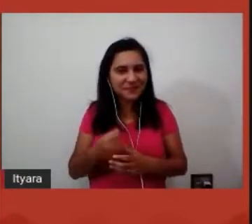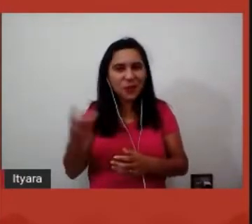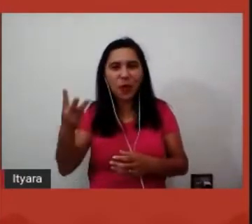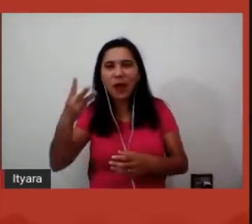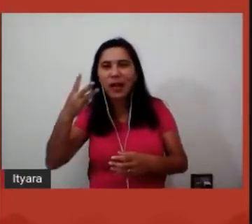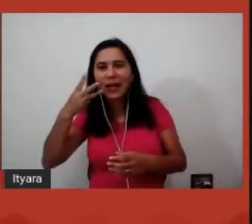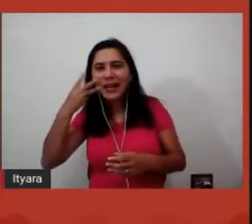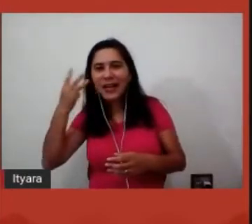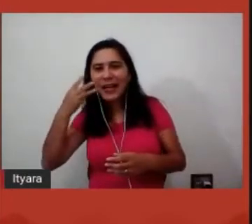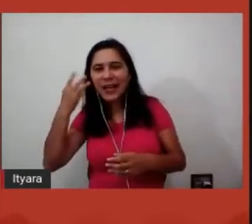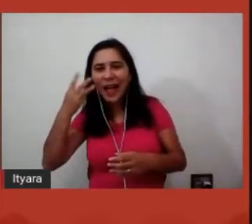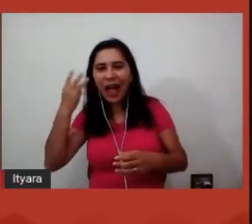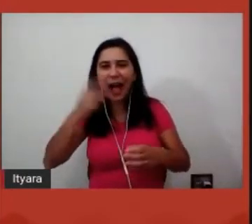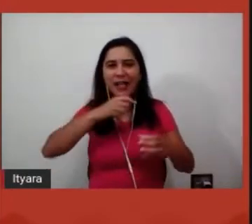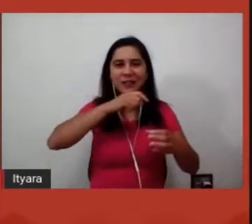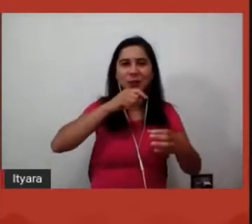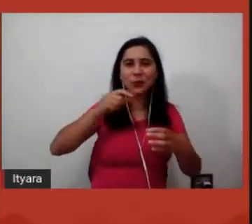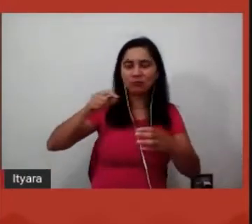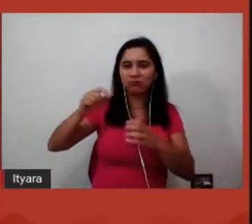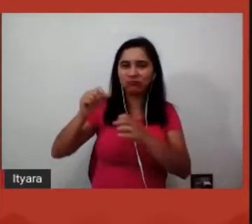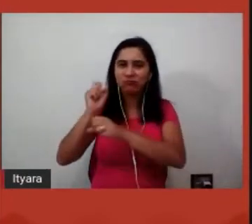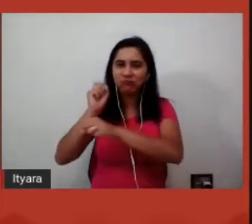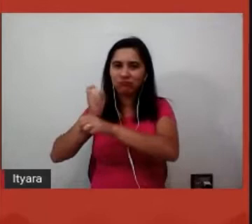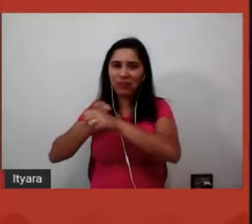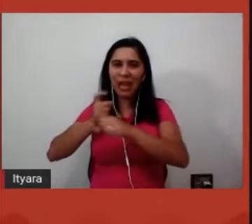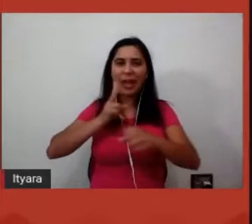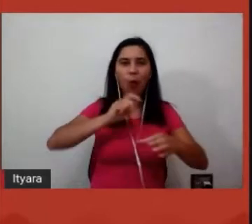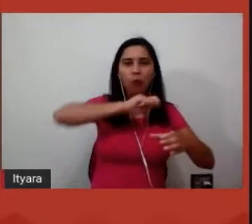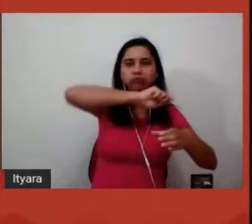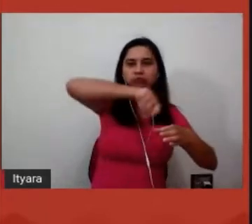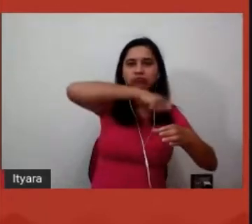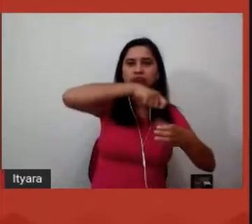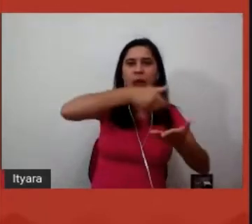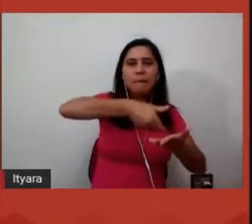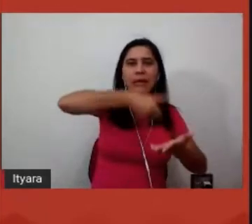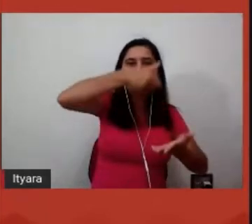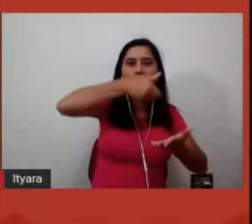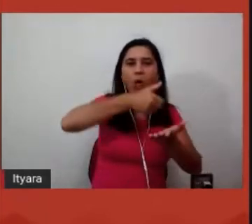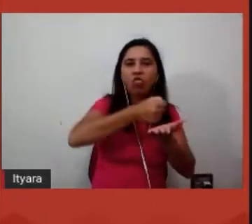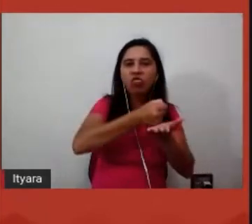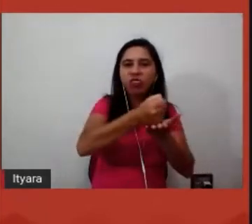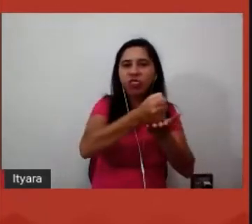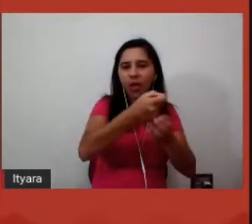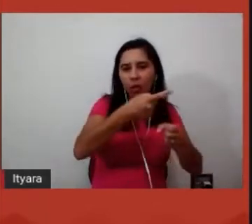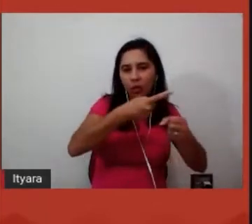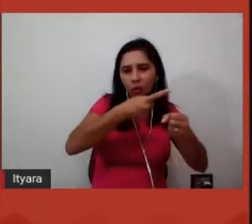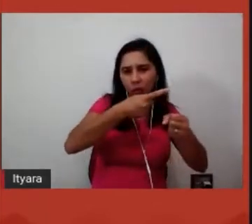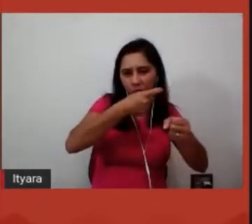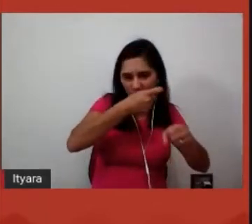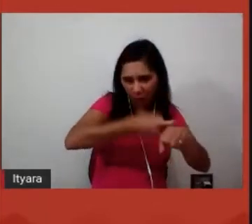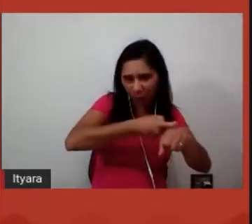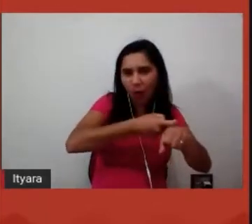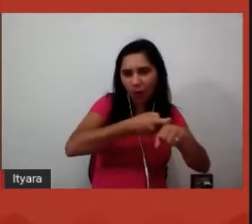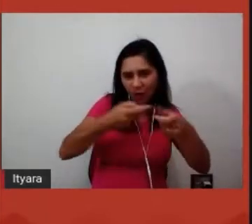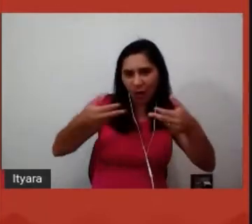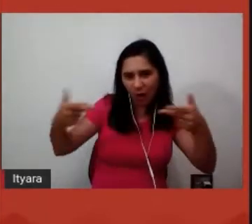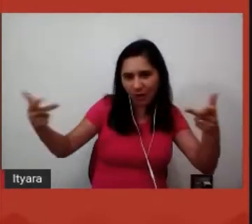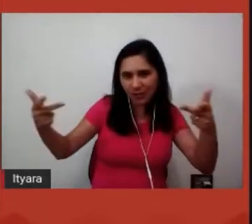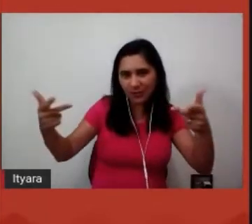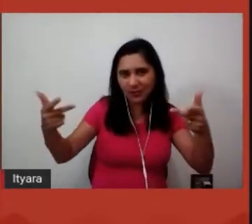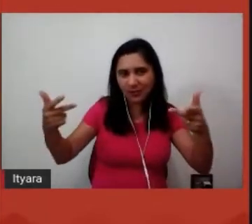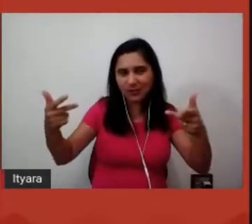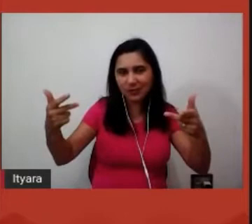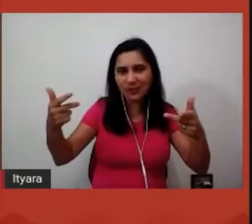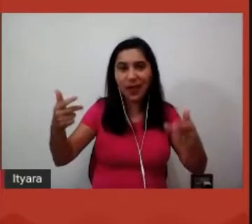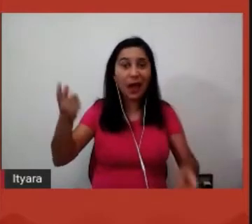Um mingau que passou do ponto ali, um pouco mais duro. Foi essa a hipótese que eu tinha escrito que eu apaguei.